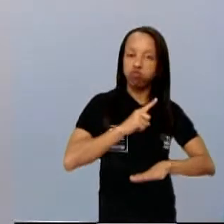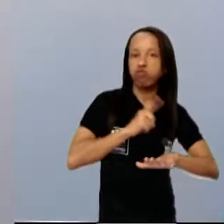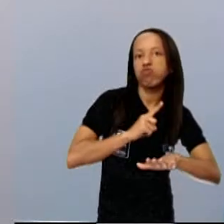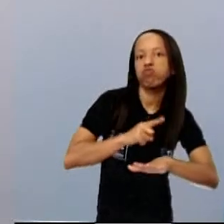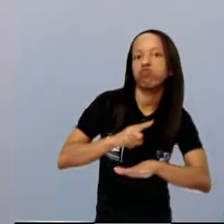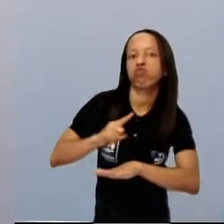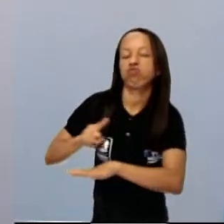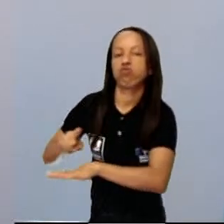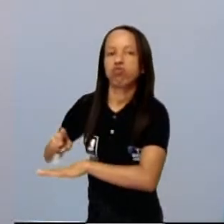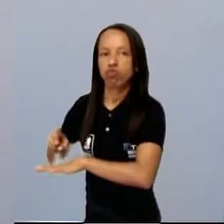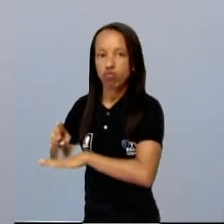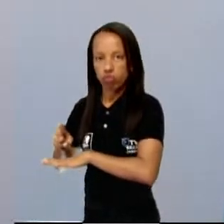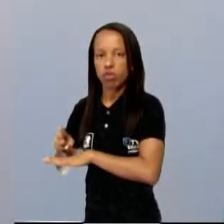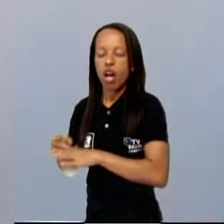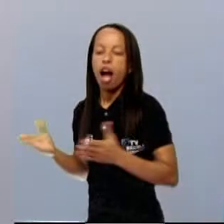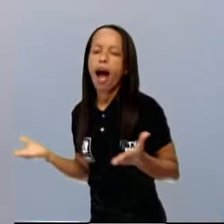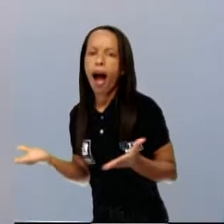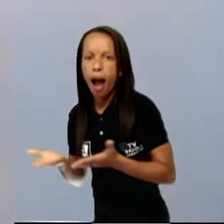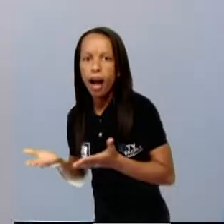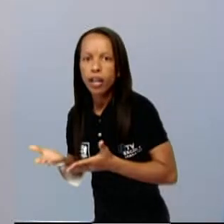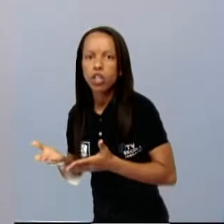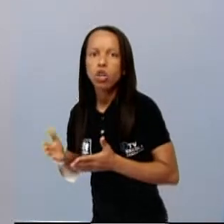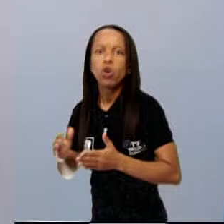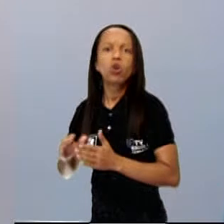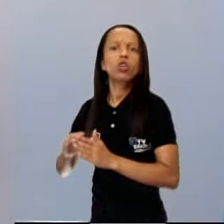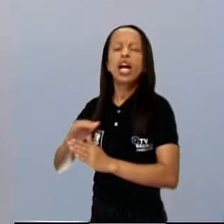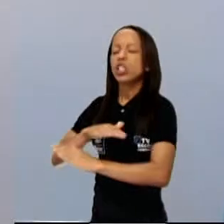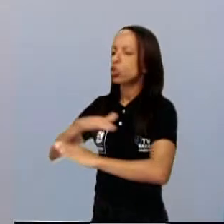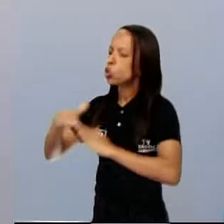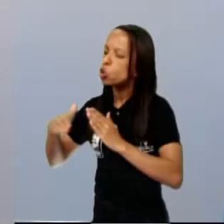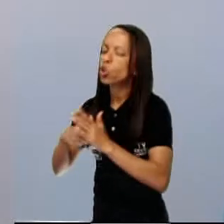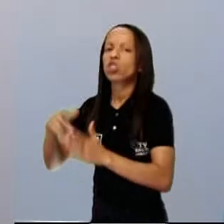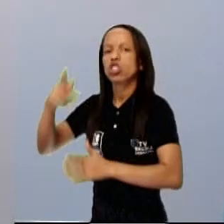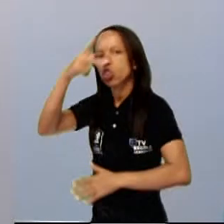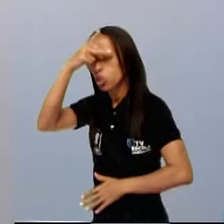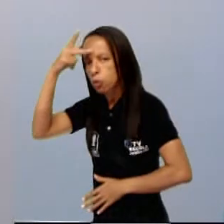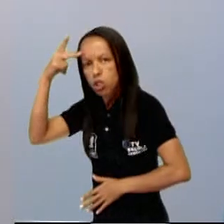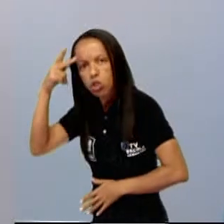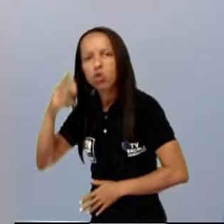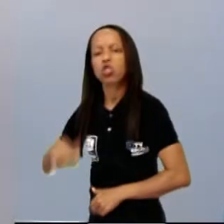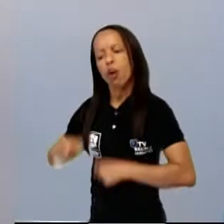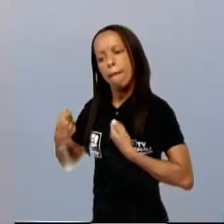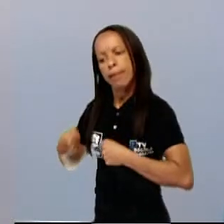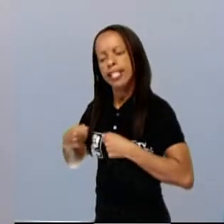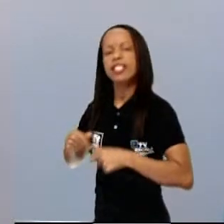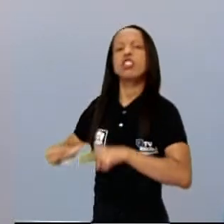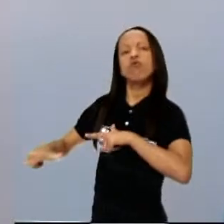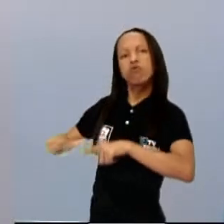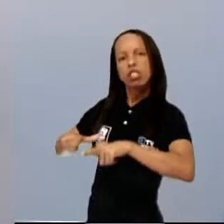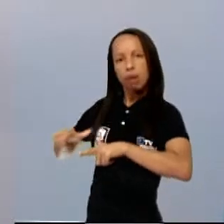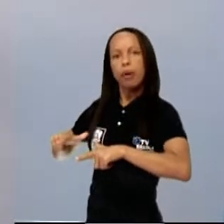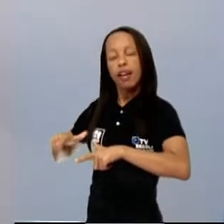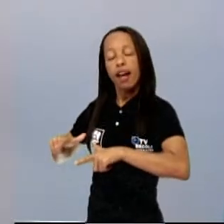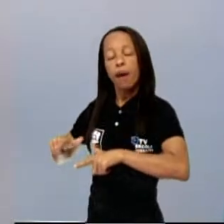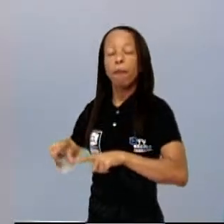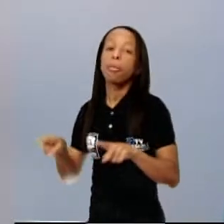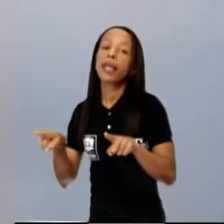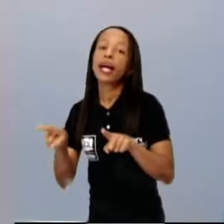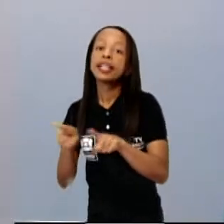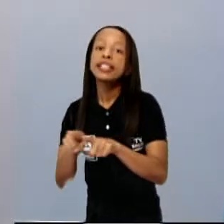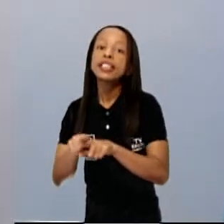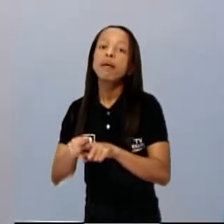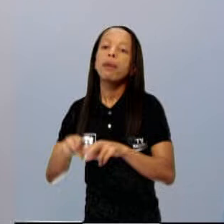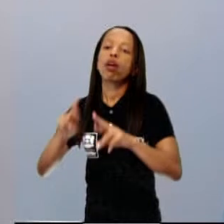agora viver em função do trabalho. Se eu ganho muito, eu preciso ter esse destaque na sociedade. A gente vai ter a queda do absolutismo em